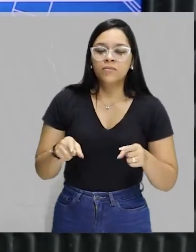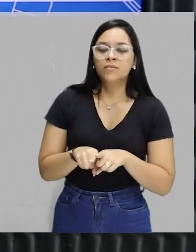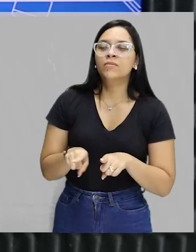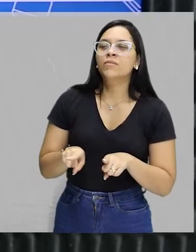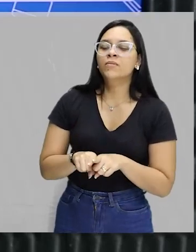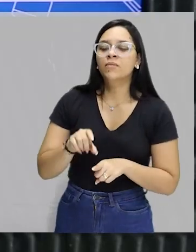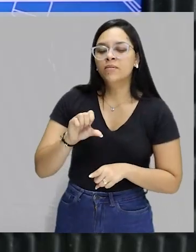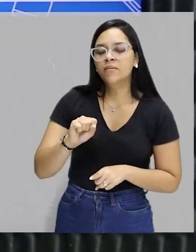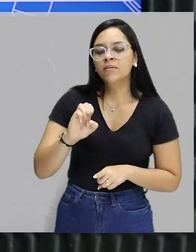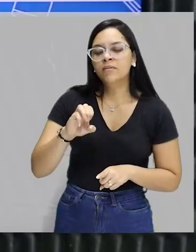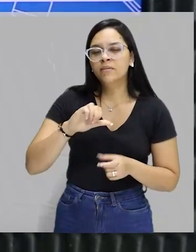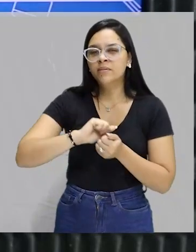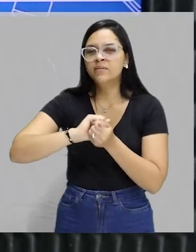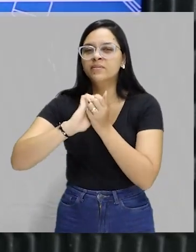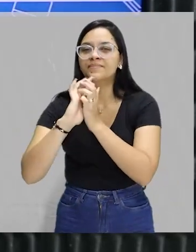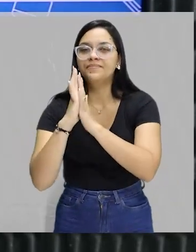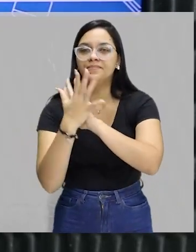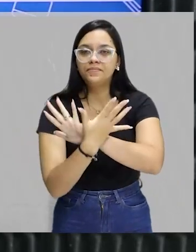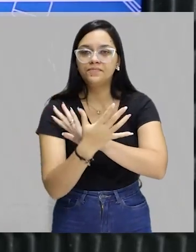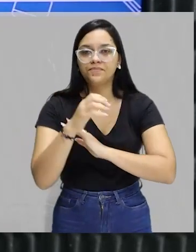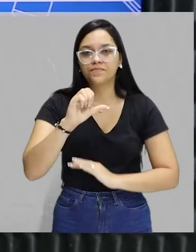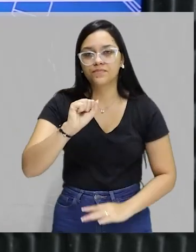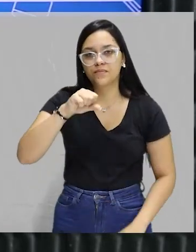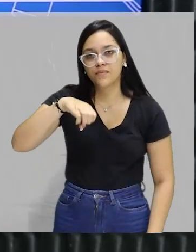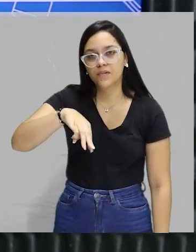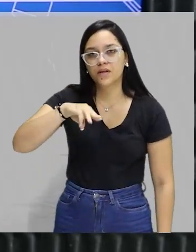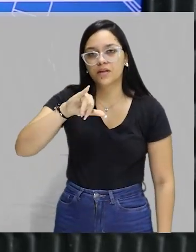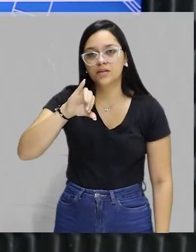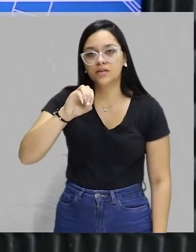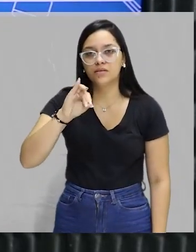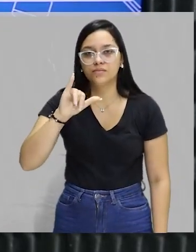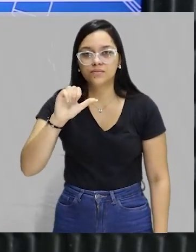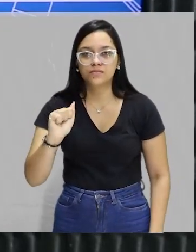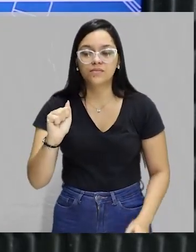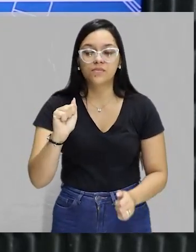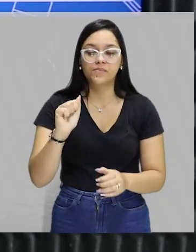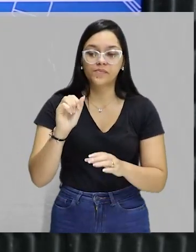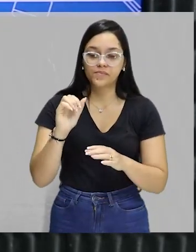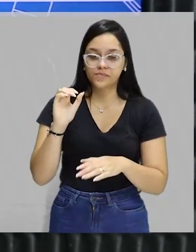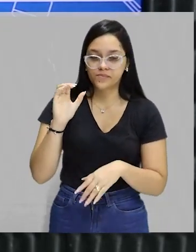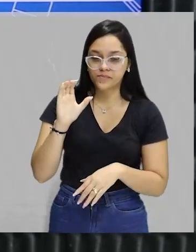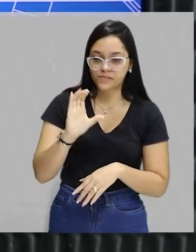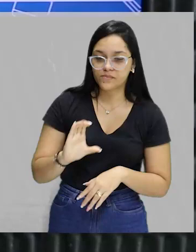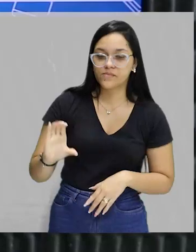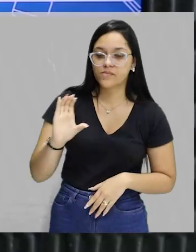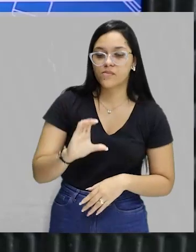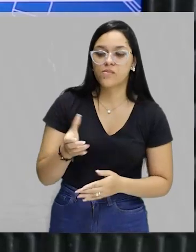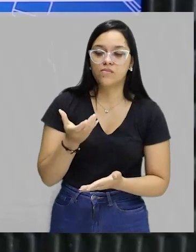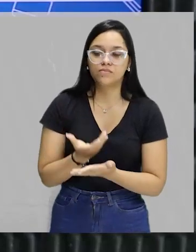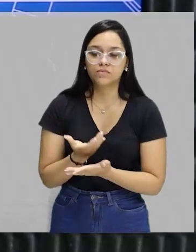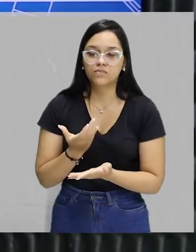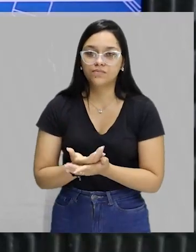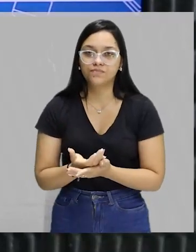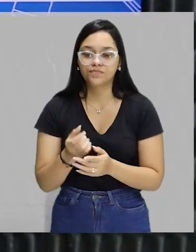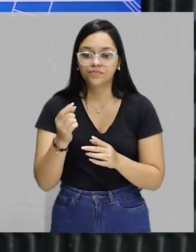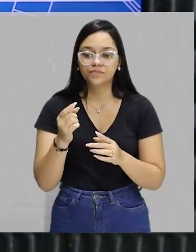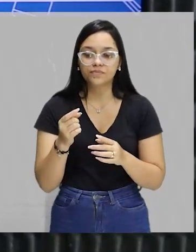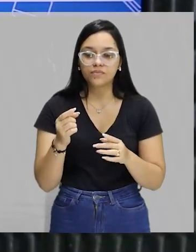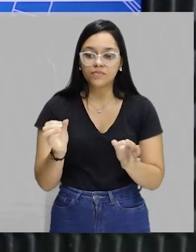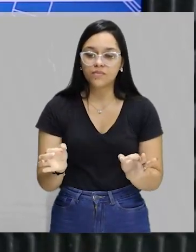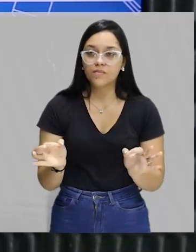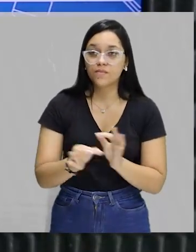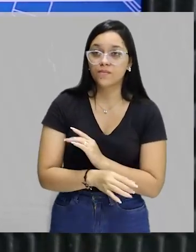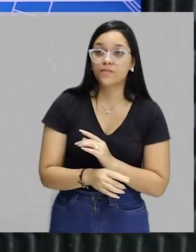inclusive a semiótica associativa. O que é a semiótica? Né? É uma ciência que estuda signos e processos, ou seja, aquela